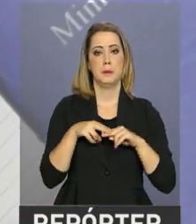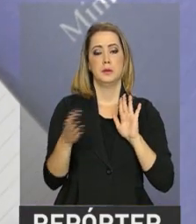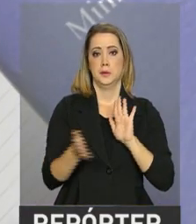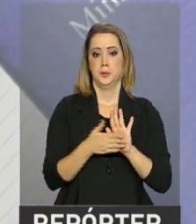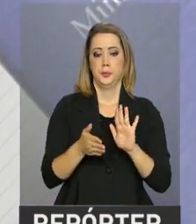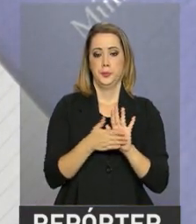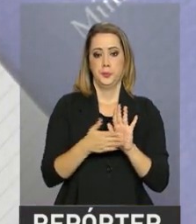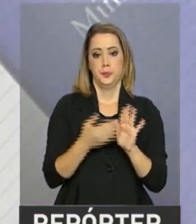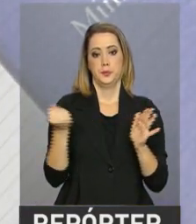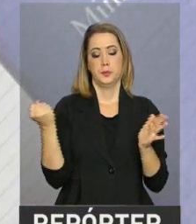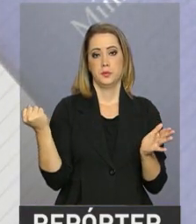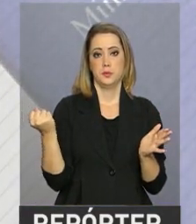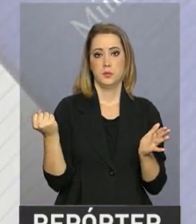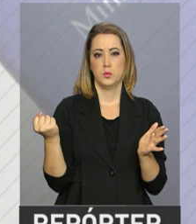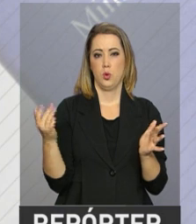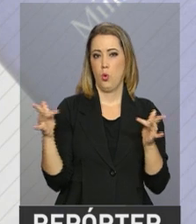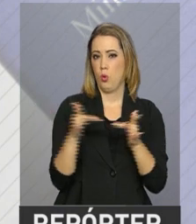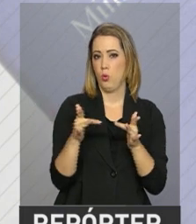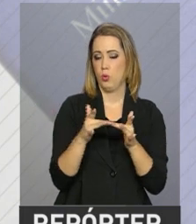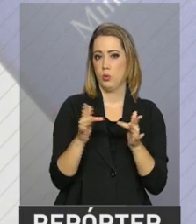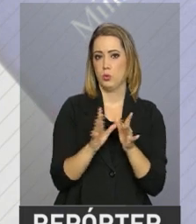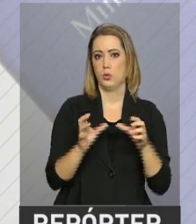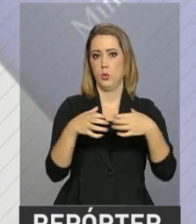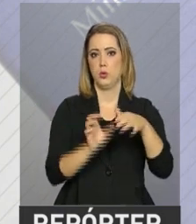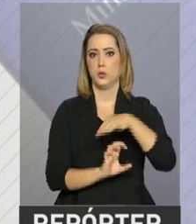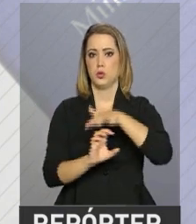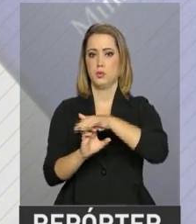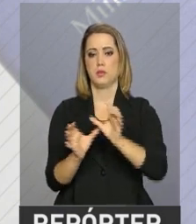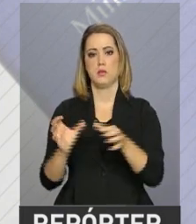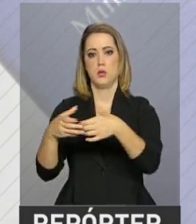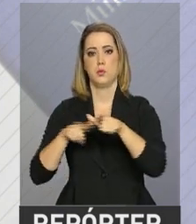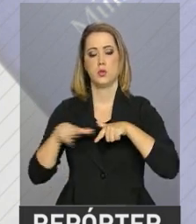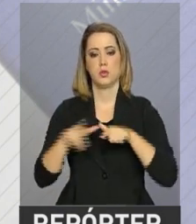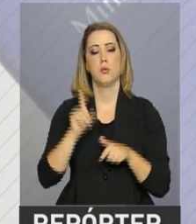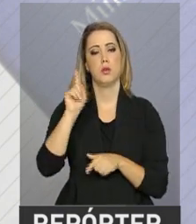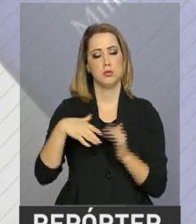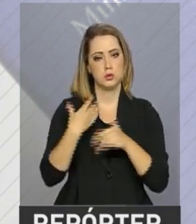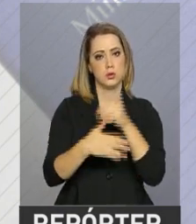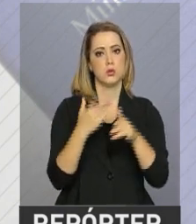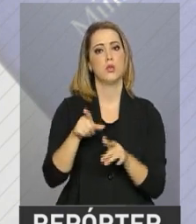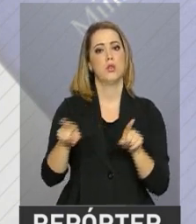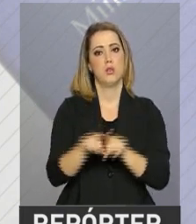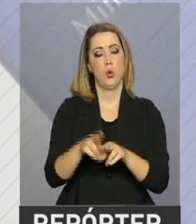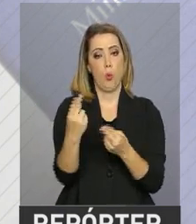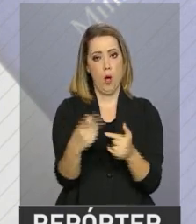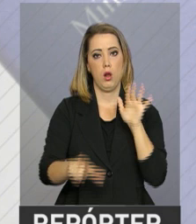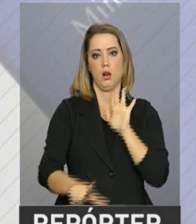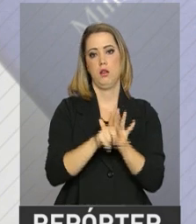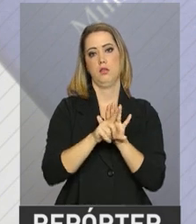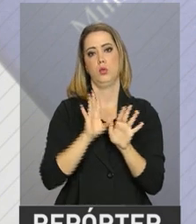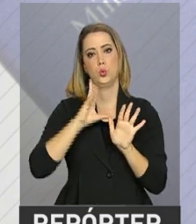acordos coletivos entre patrões e empregados devem prevalecer e terão peso legal tudo deverá ser